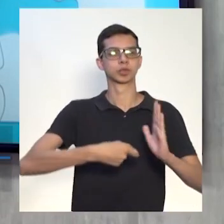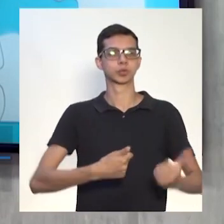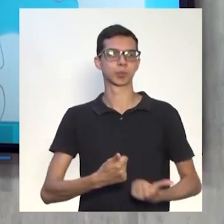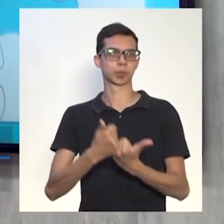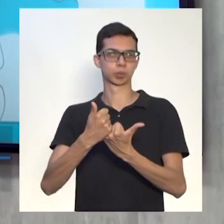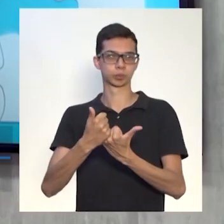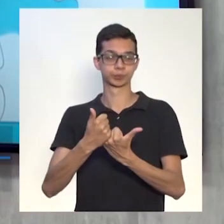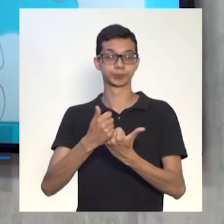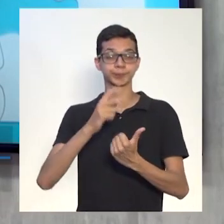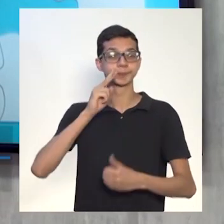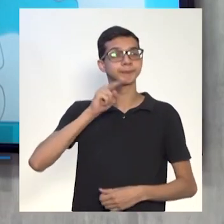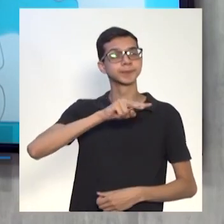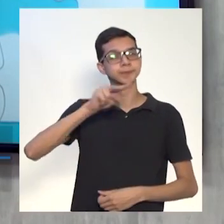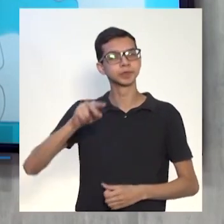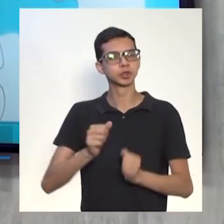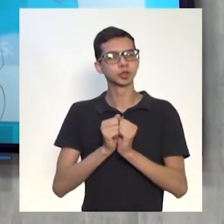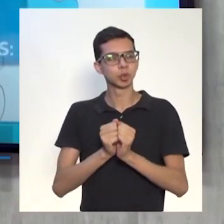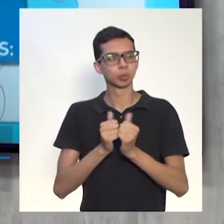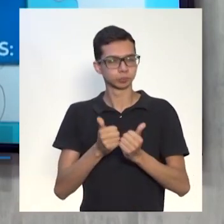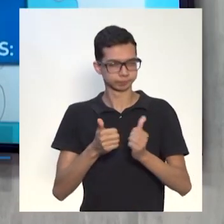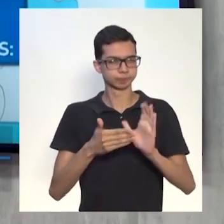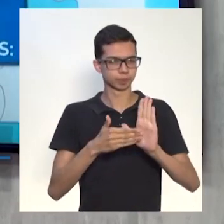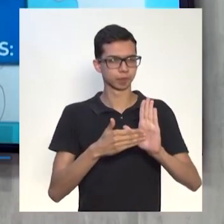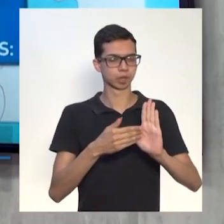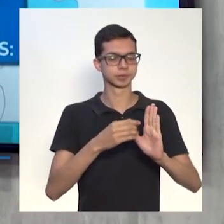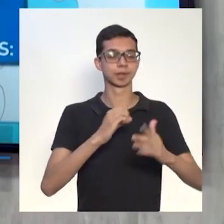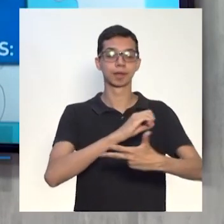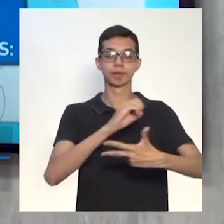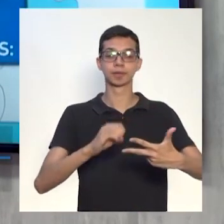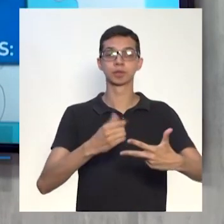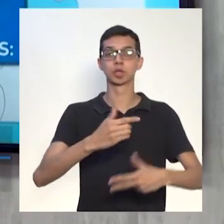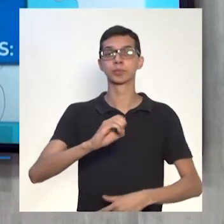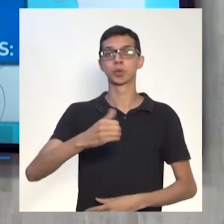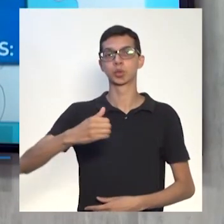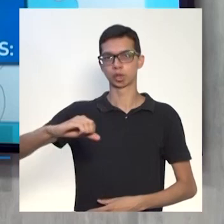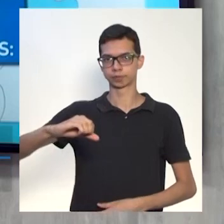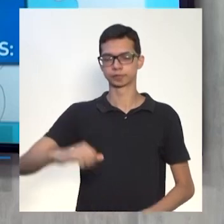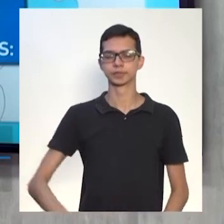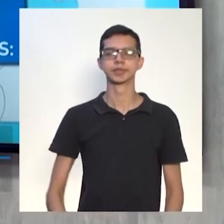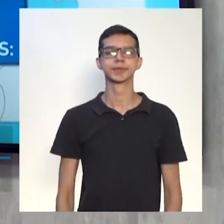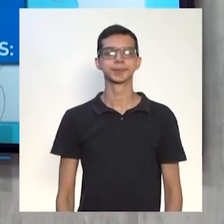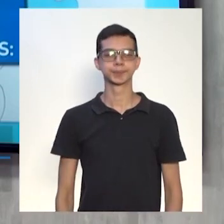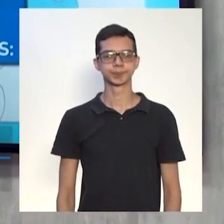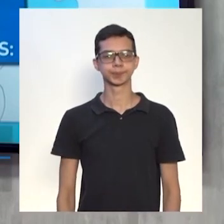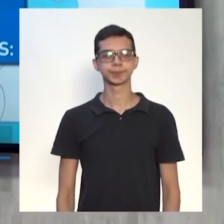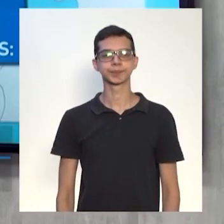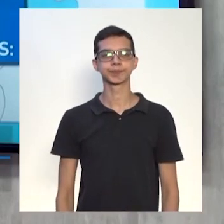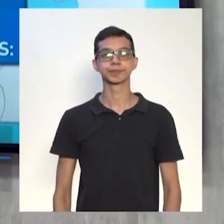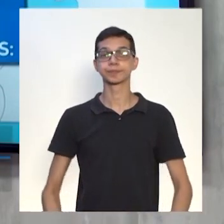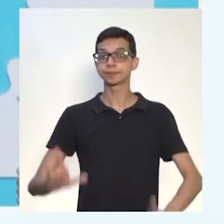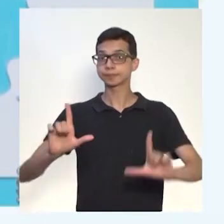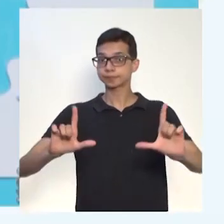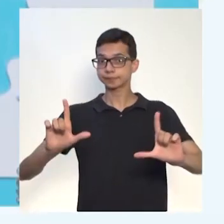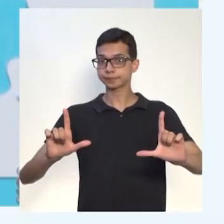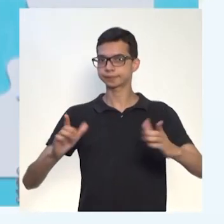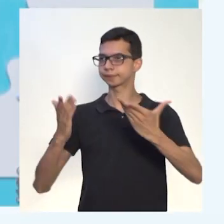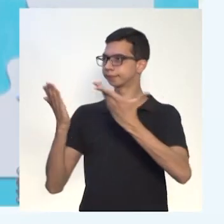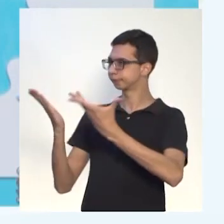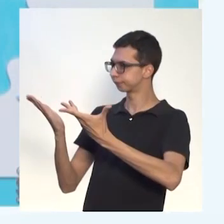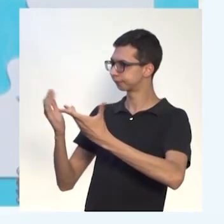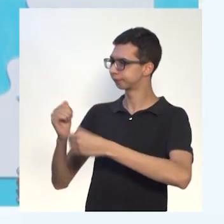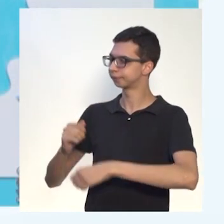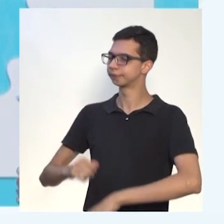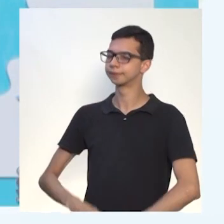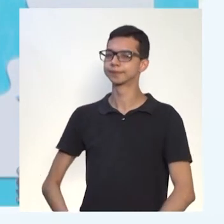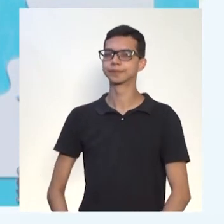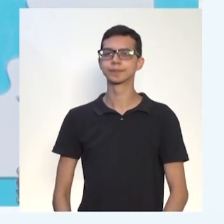tá? Da proposta do Enem de 2019. Quando eu tô Pega aí na tela. Quando eu estou olhando